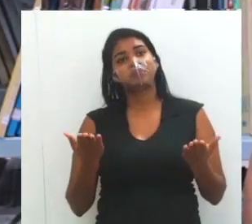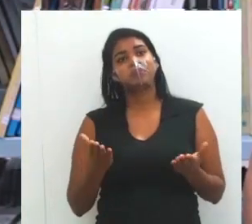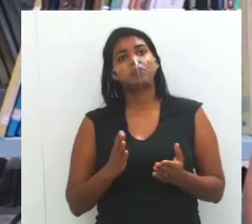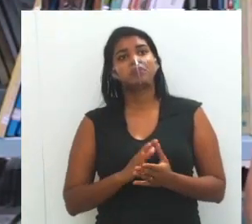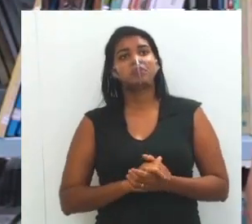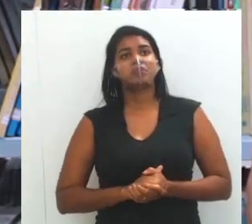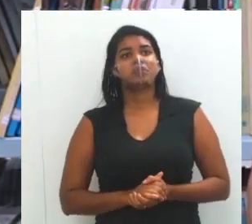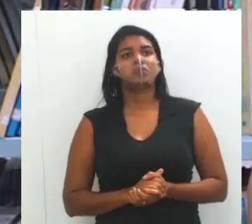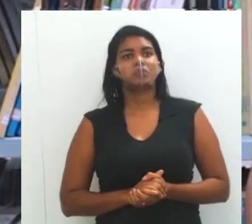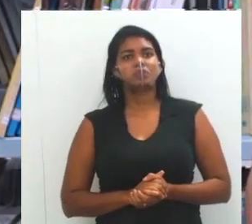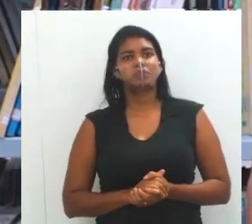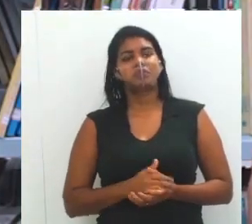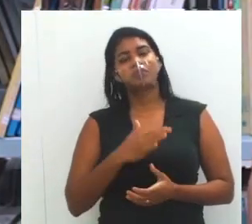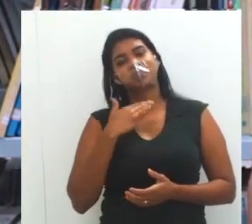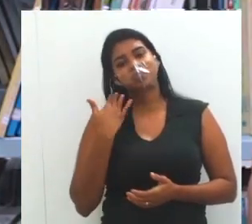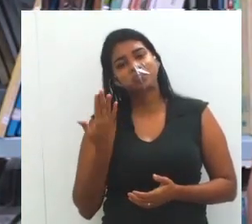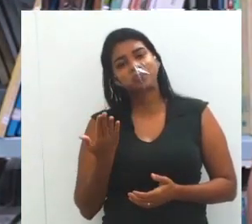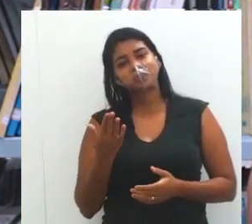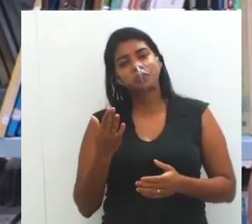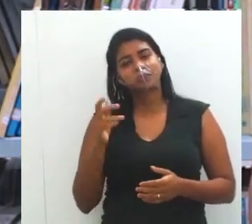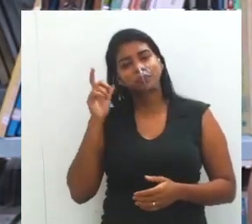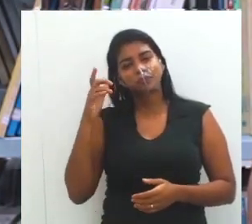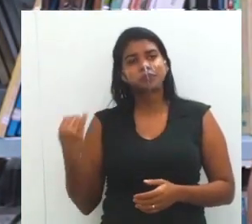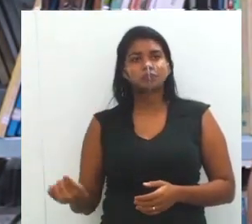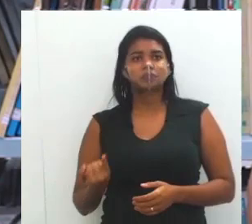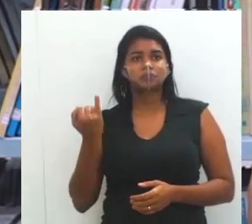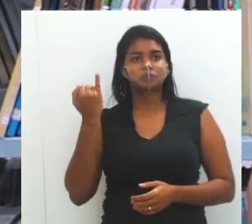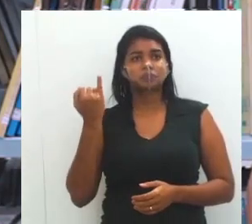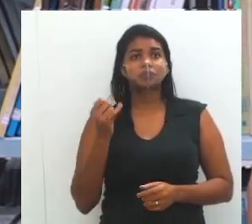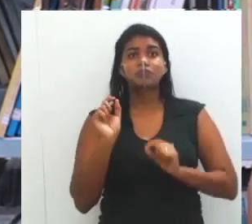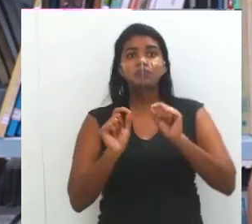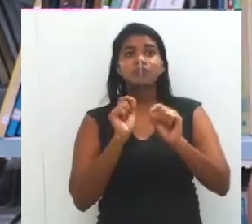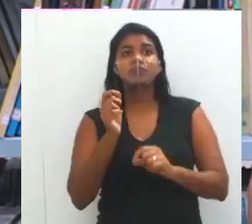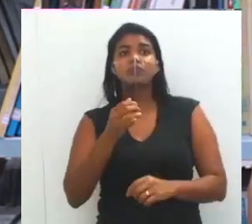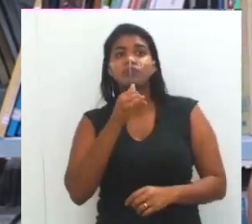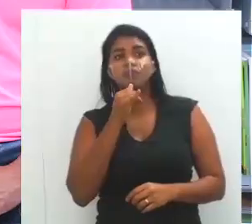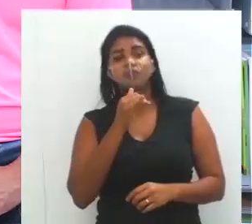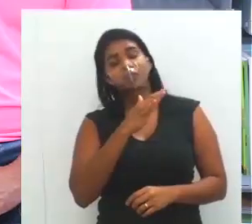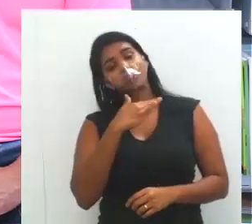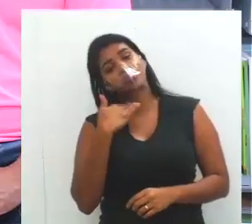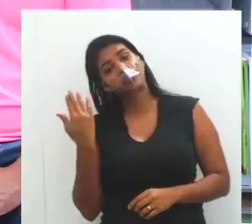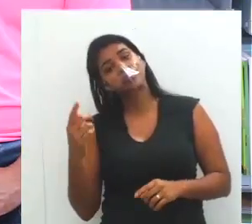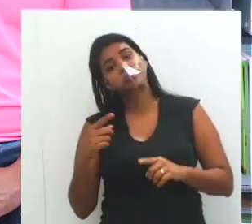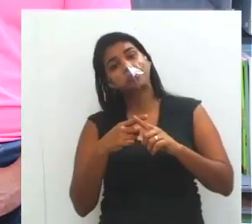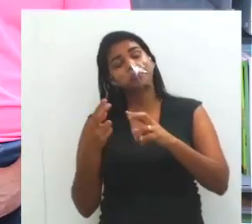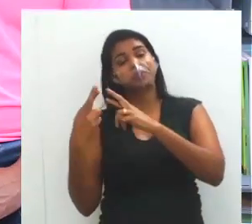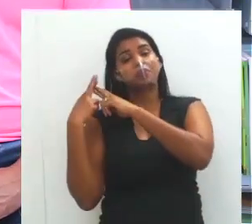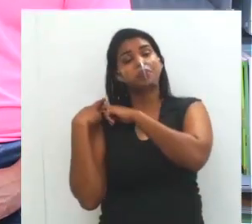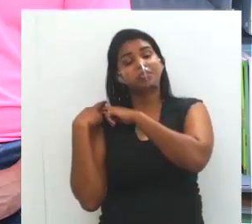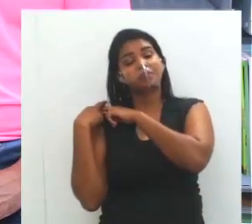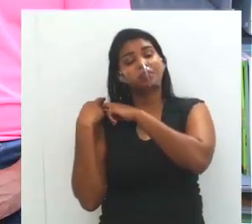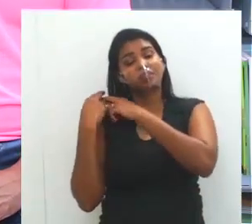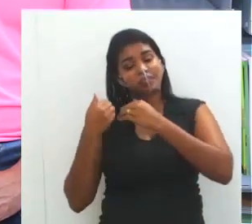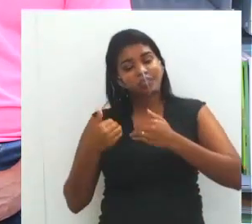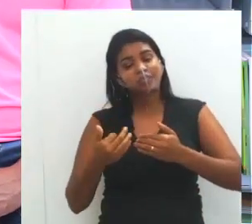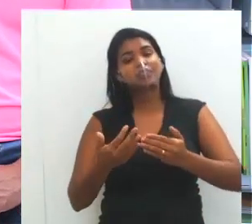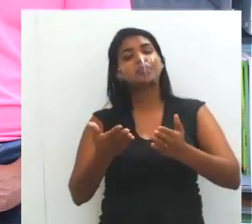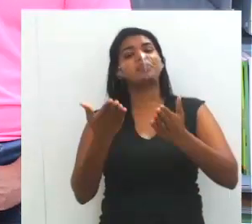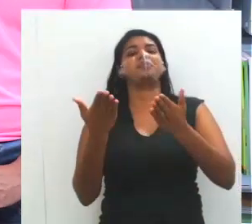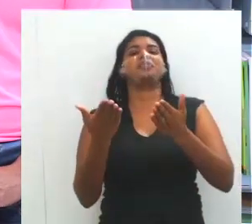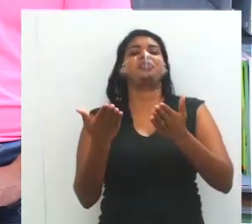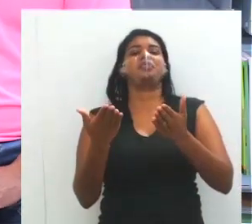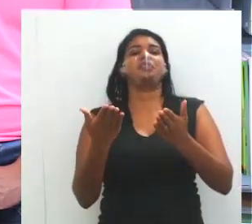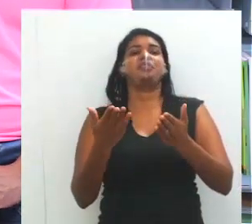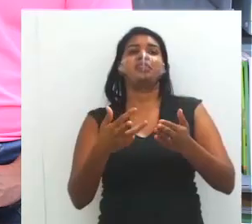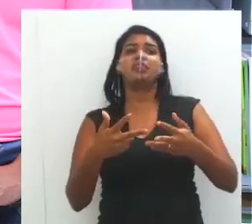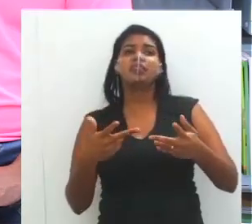de Luiz Gonzaga. É interessante, Samuel, que é o seguinte, ele morre, mas o legado dele fica, né? Esse legado